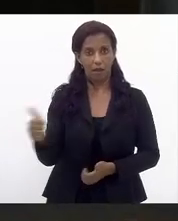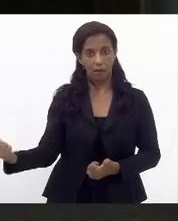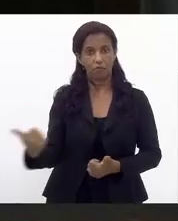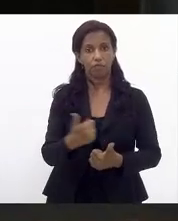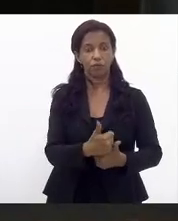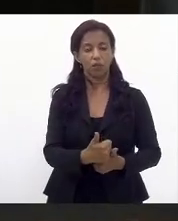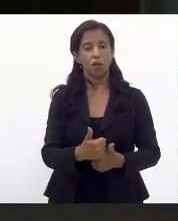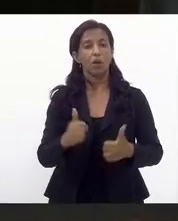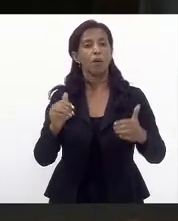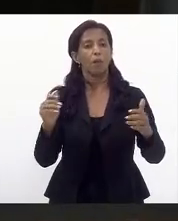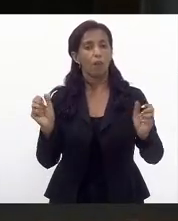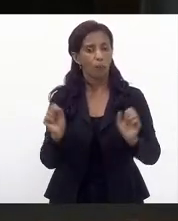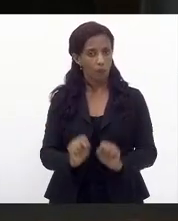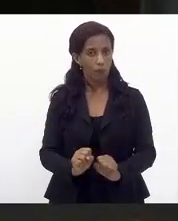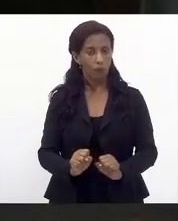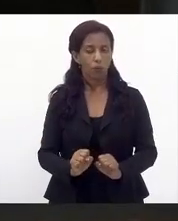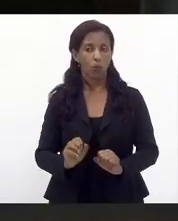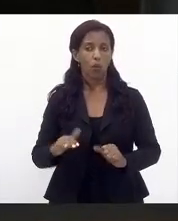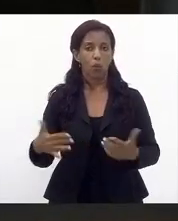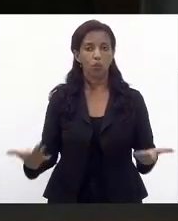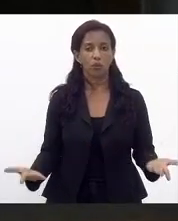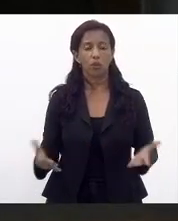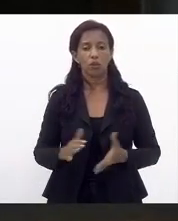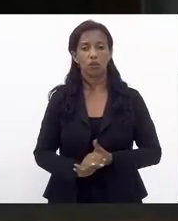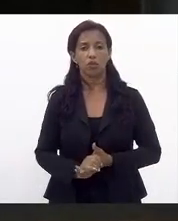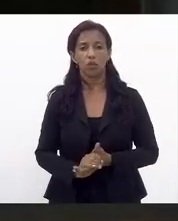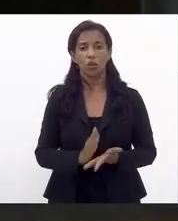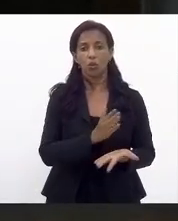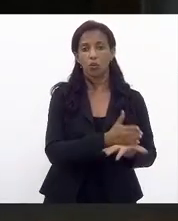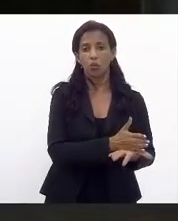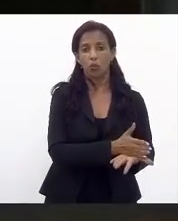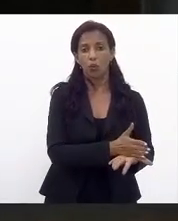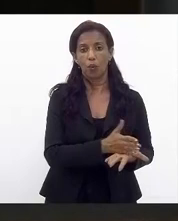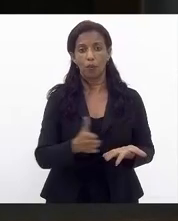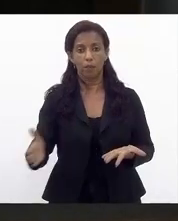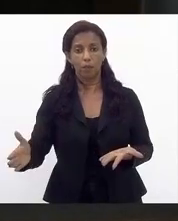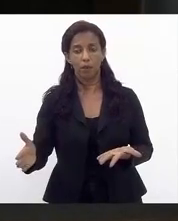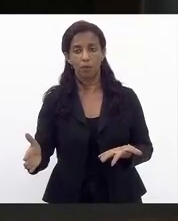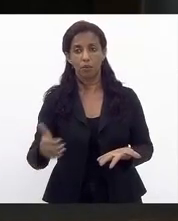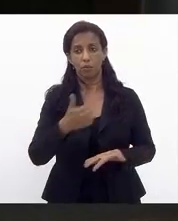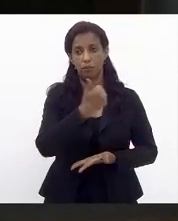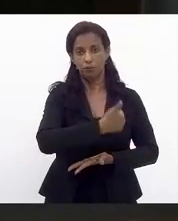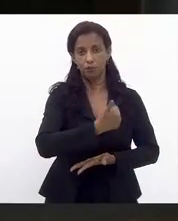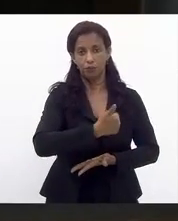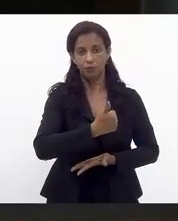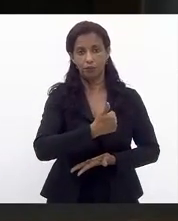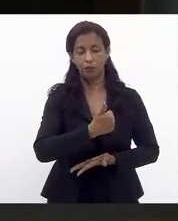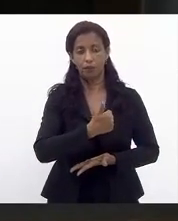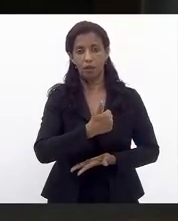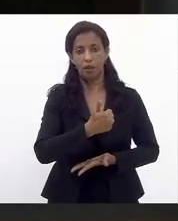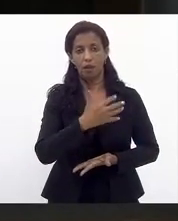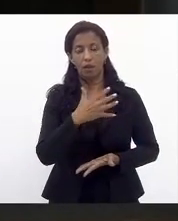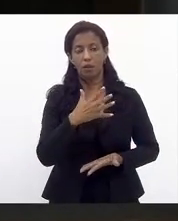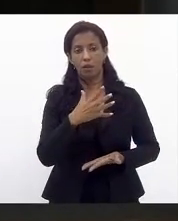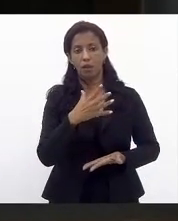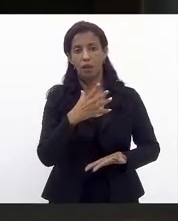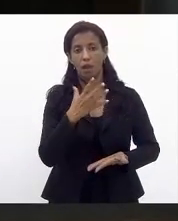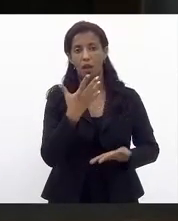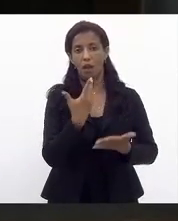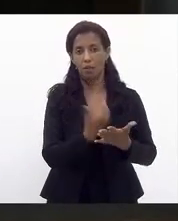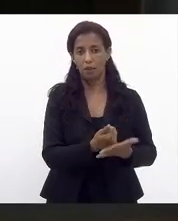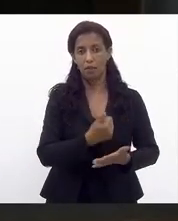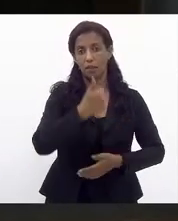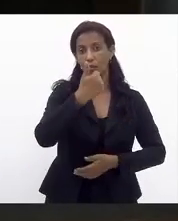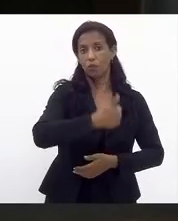de 2017 ou seja do início do primeiro da Adesão do primeiro regime de recuperação